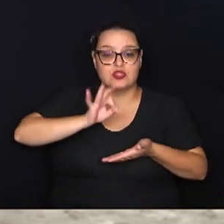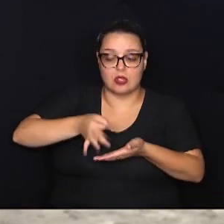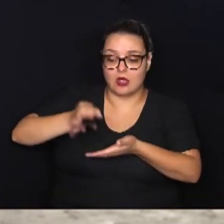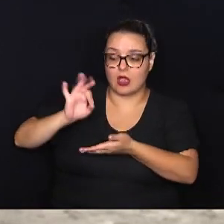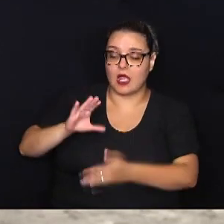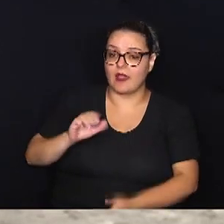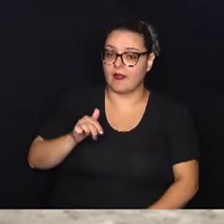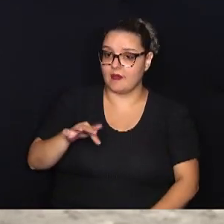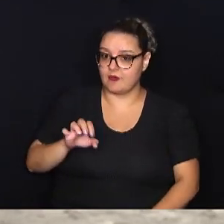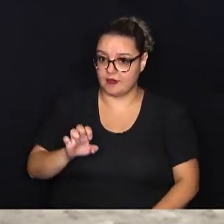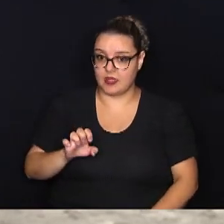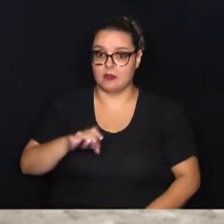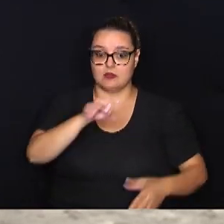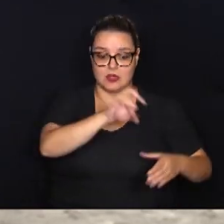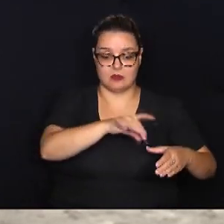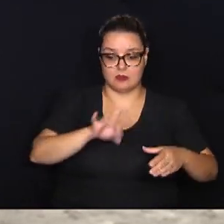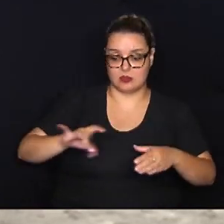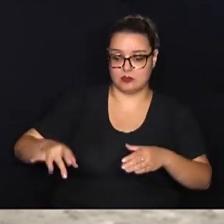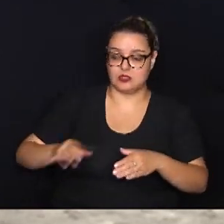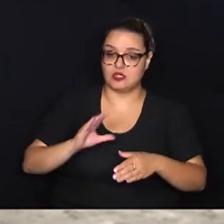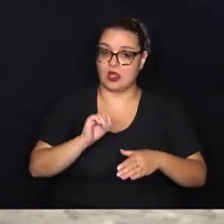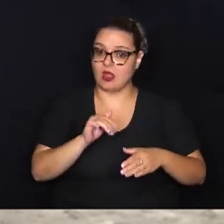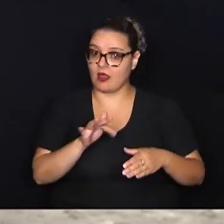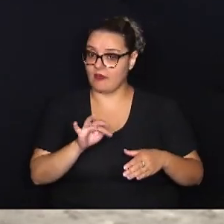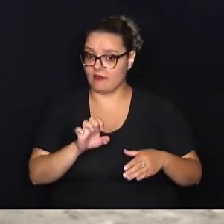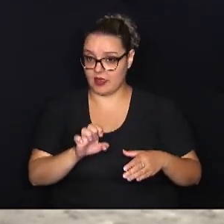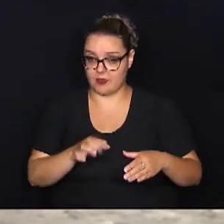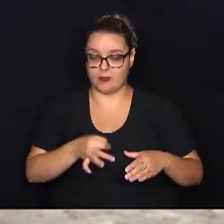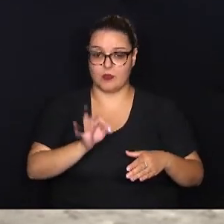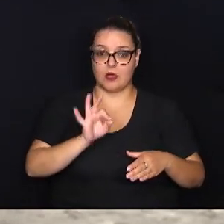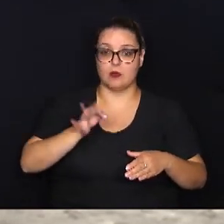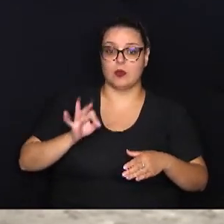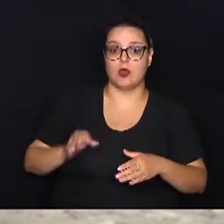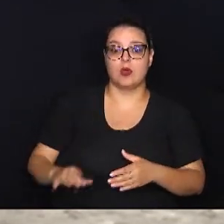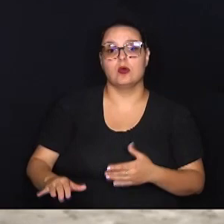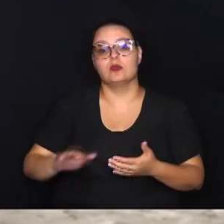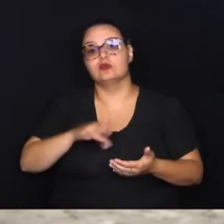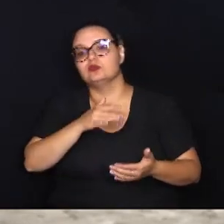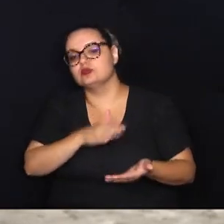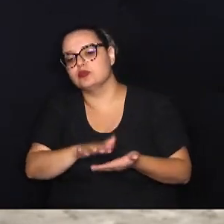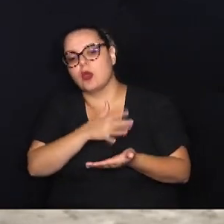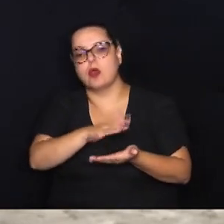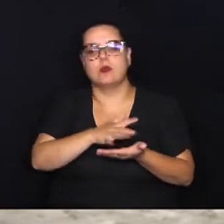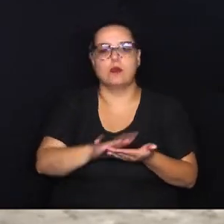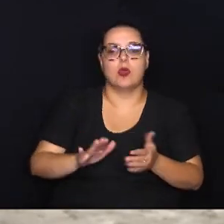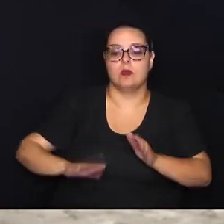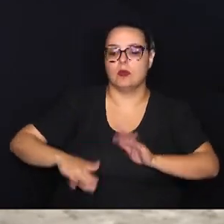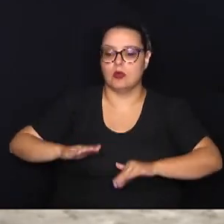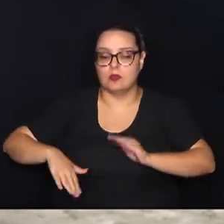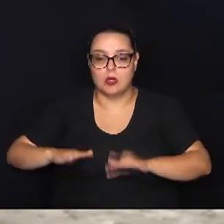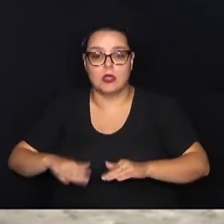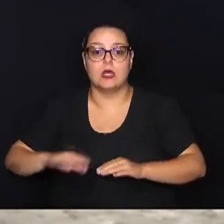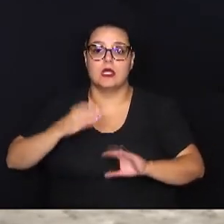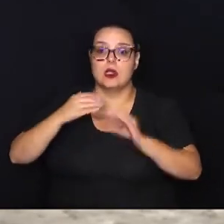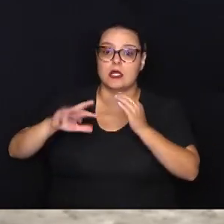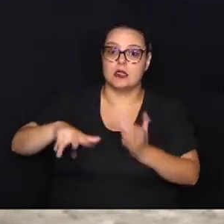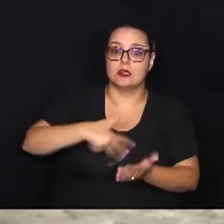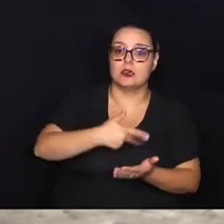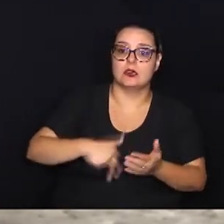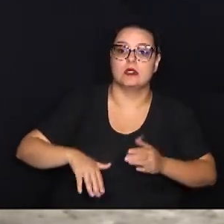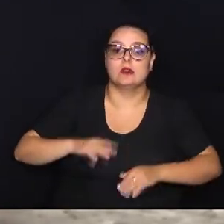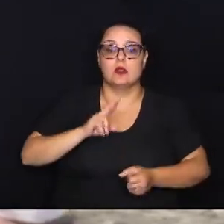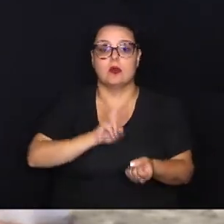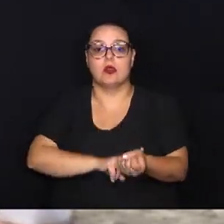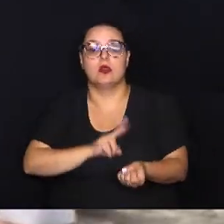esse plantio do café, e que tem como essência o toque, o canto, a dança. São tambores, né, que dão o ritmo